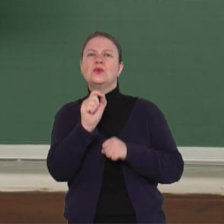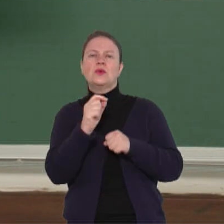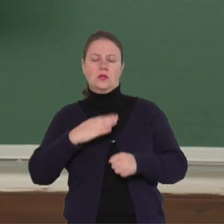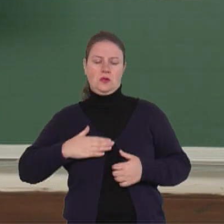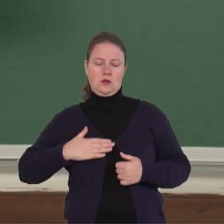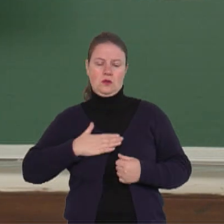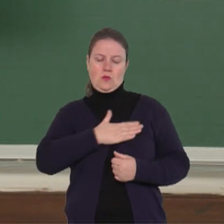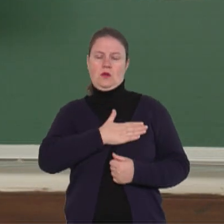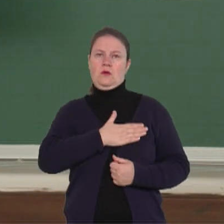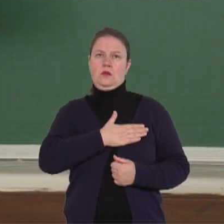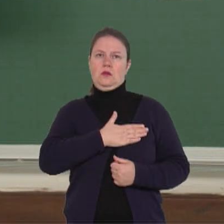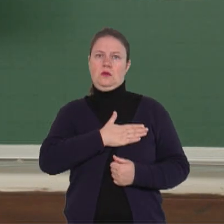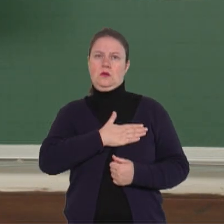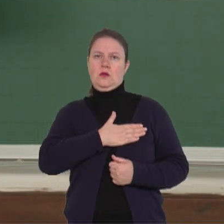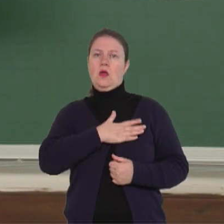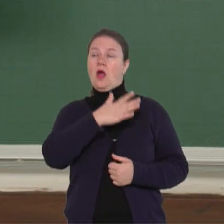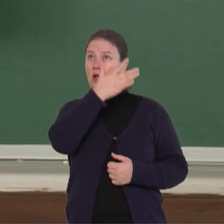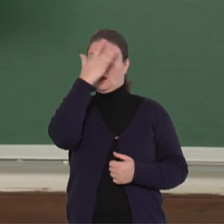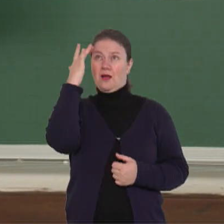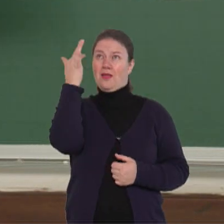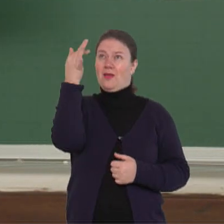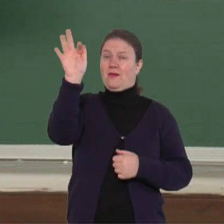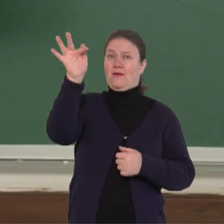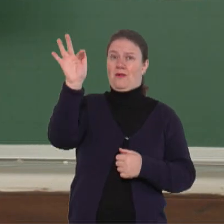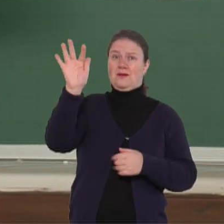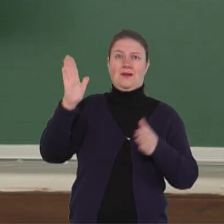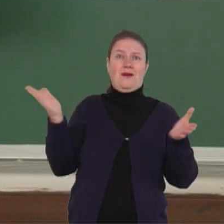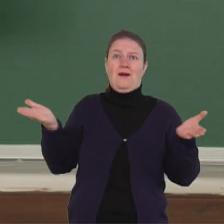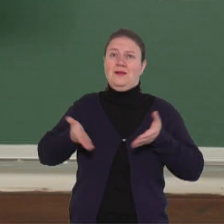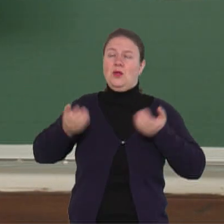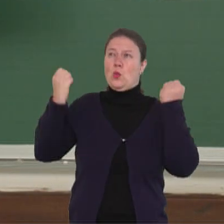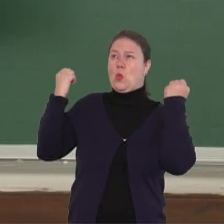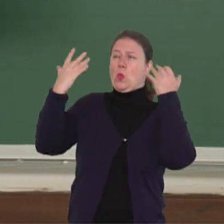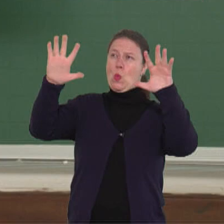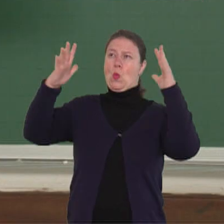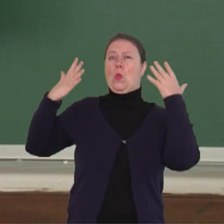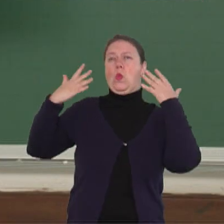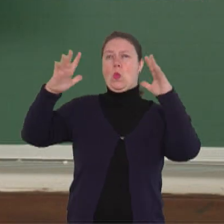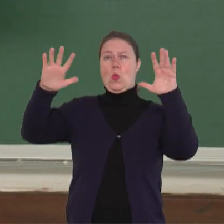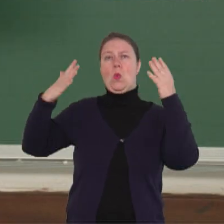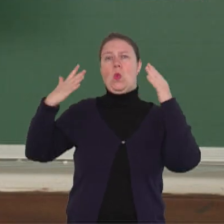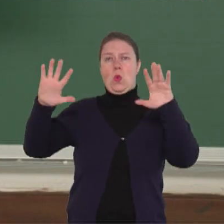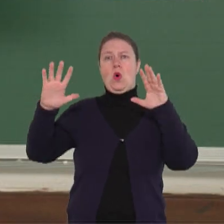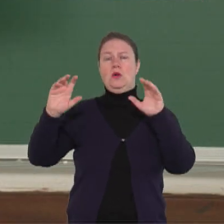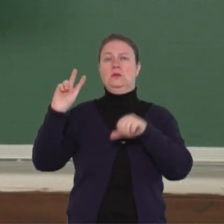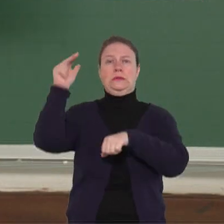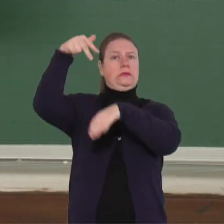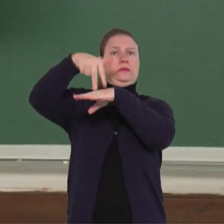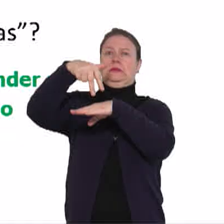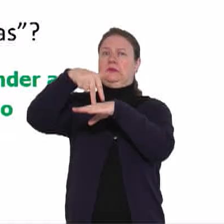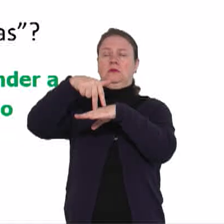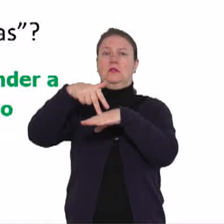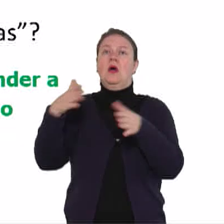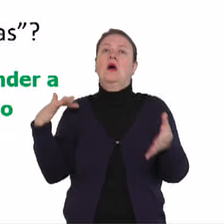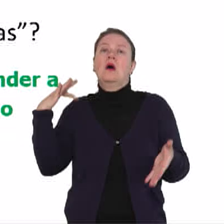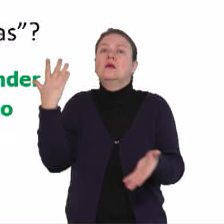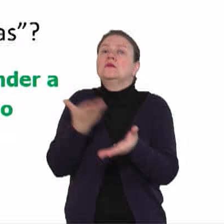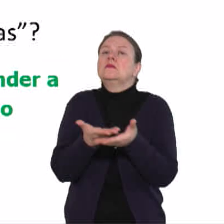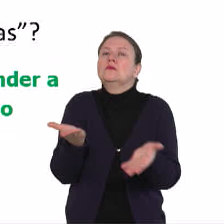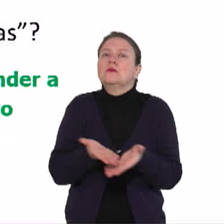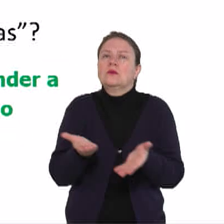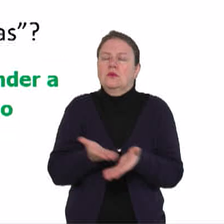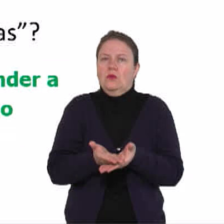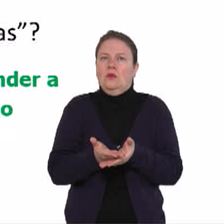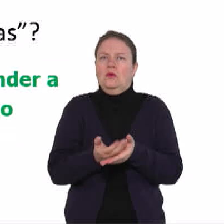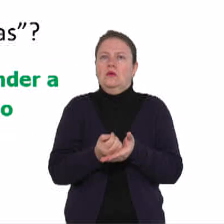da França. Tá? Ele é ovacionado até os dias de hoje como o grande herói francês. Tá? Na França é visto como um exemplo de